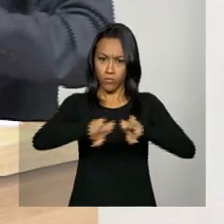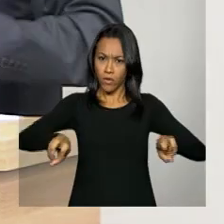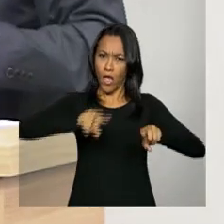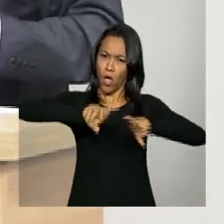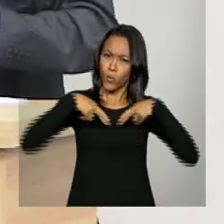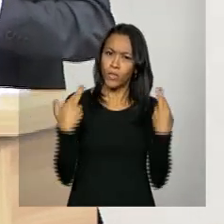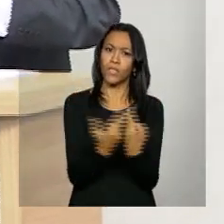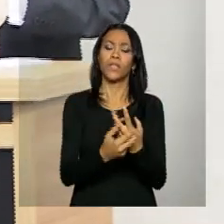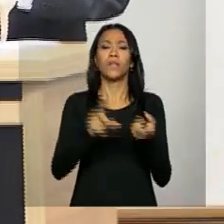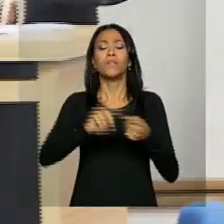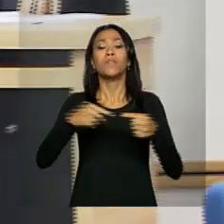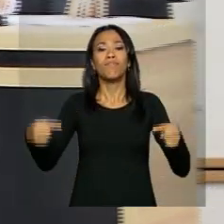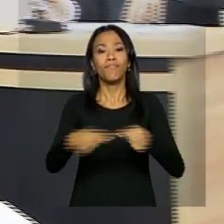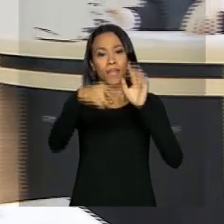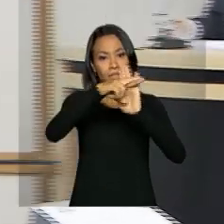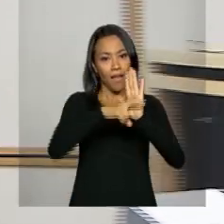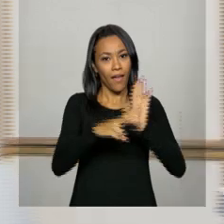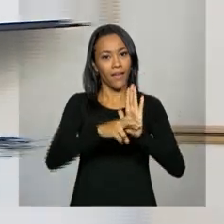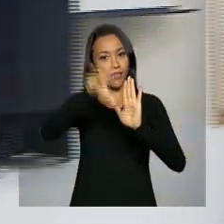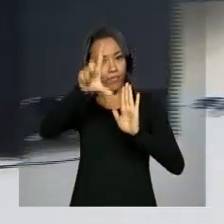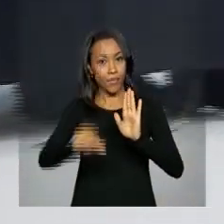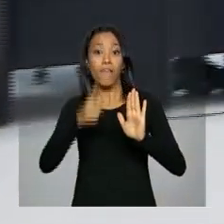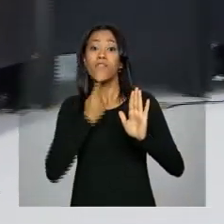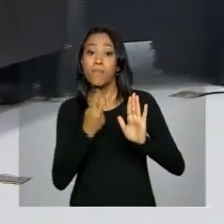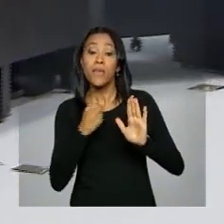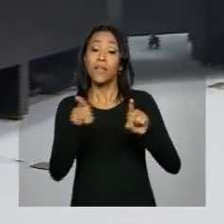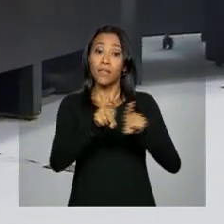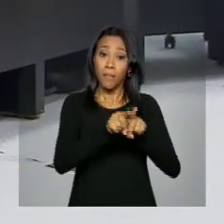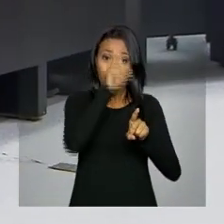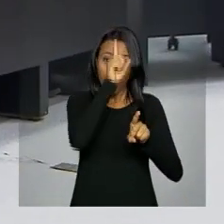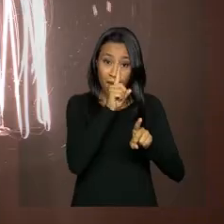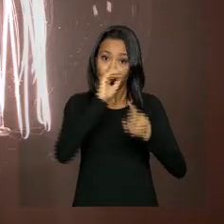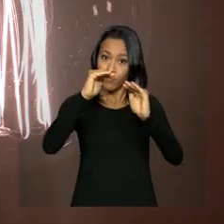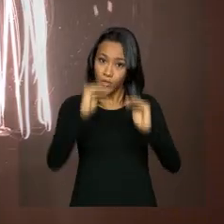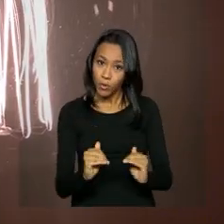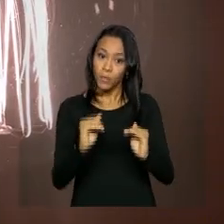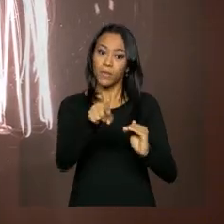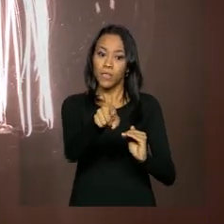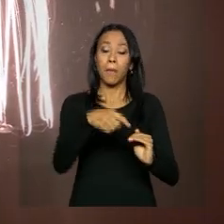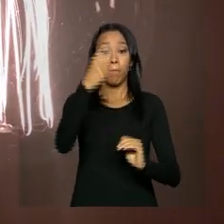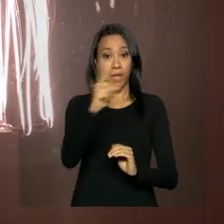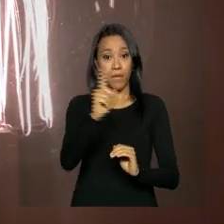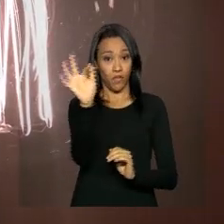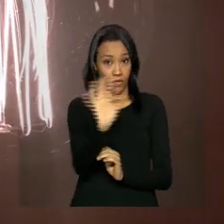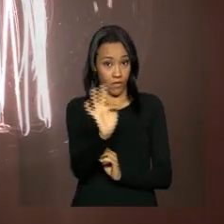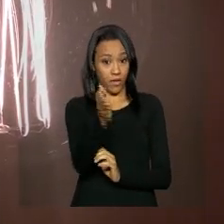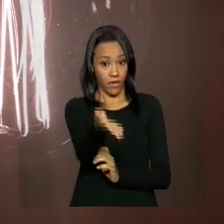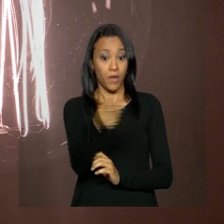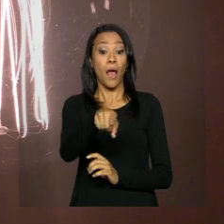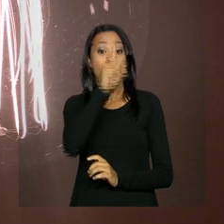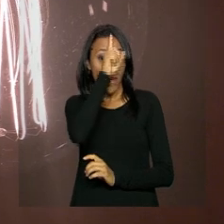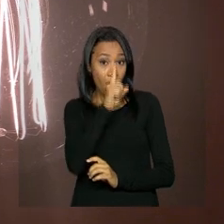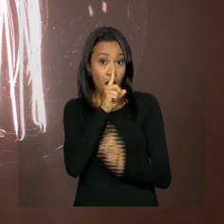redução das Bandeiras tarifárias e a subdivisão da bandeira vermelha em dois patamares a partir de primeiro de fevereiro a